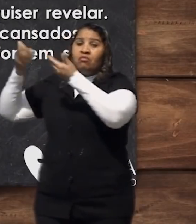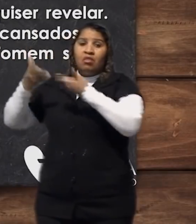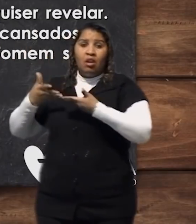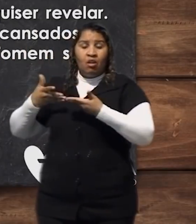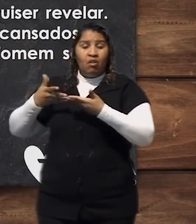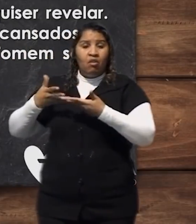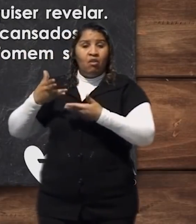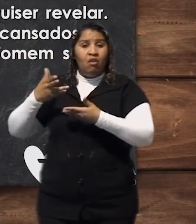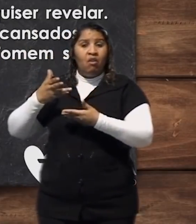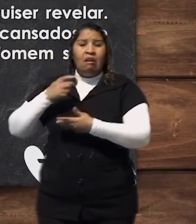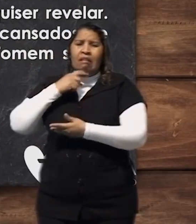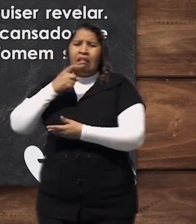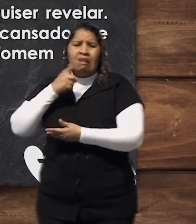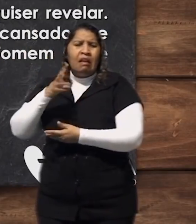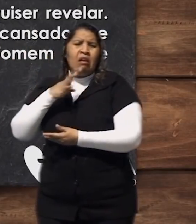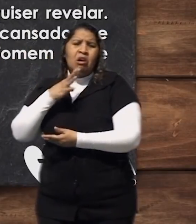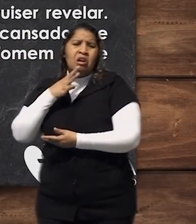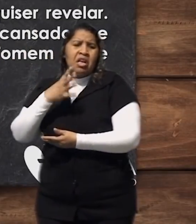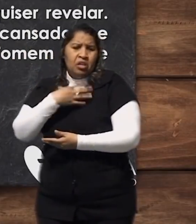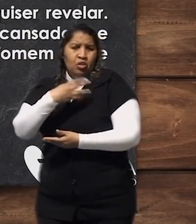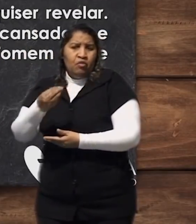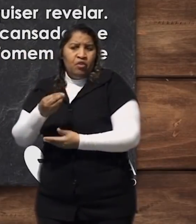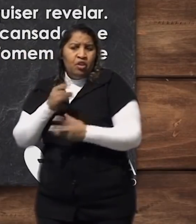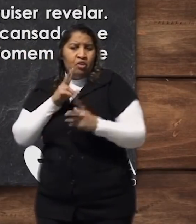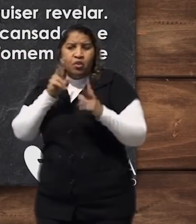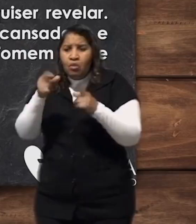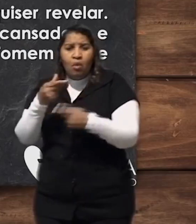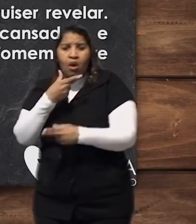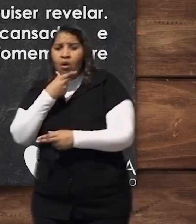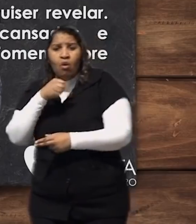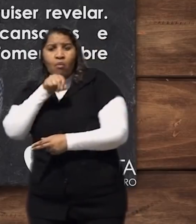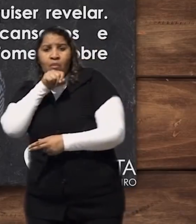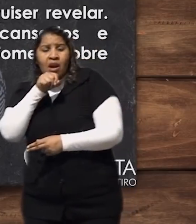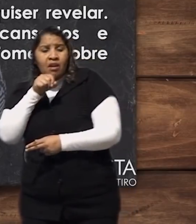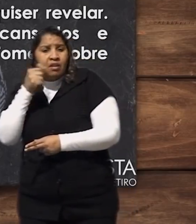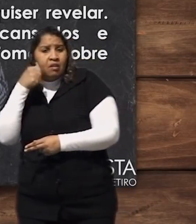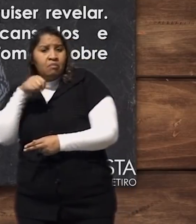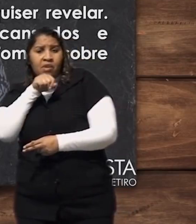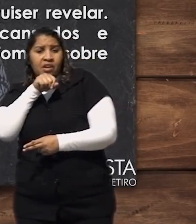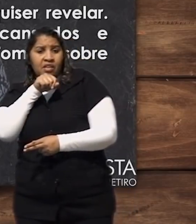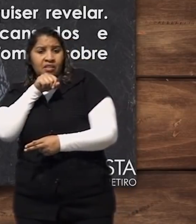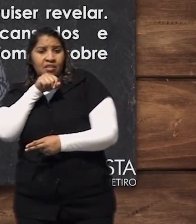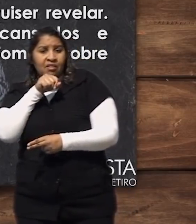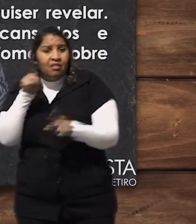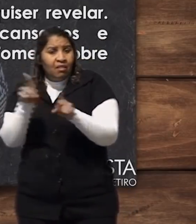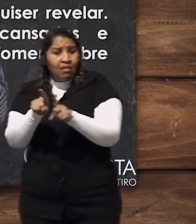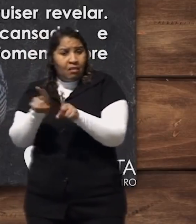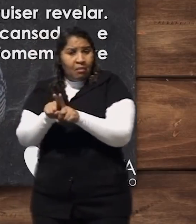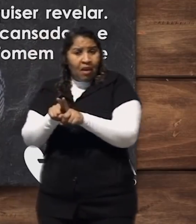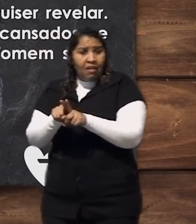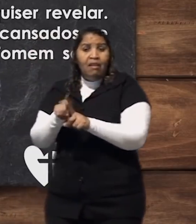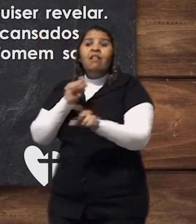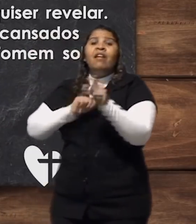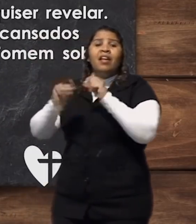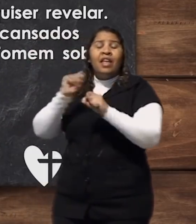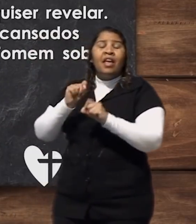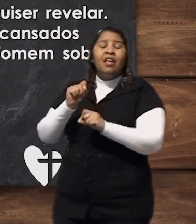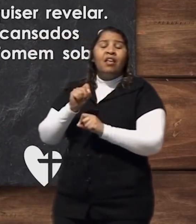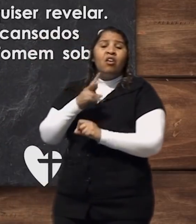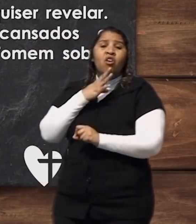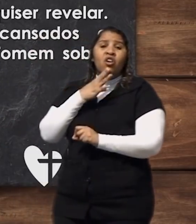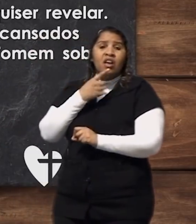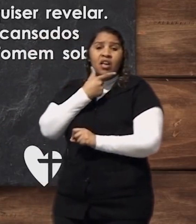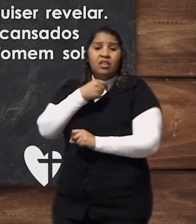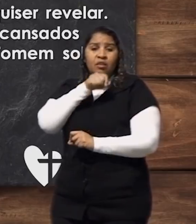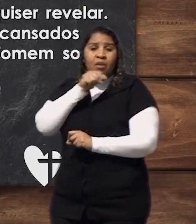conhece o filho a não ser o pai e ninguém conhece o pai não seu filho e aqueles aqui é um filho quiser ir lá venham a mim